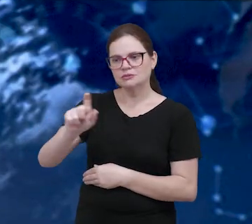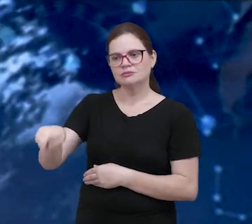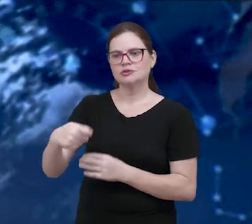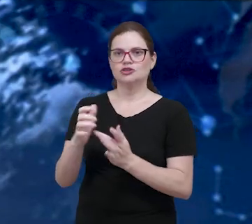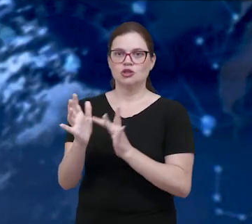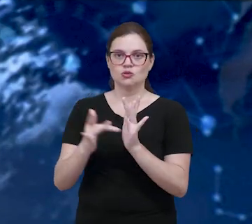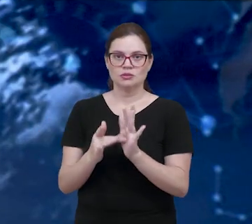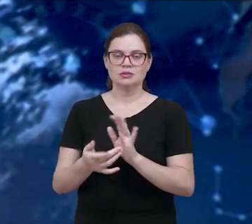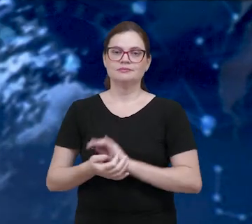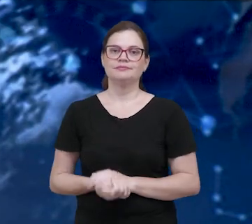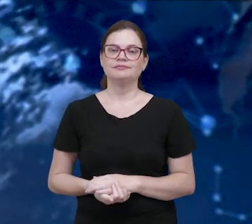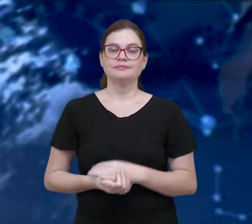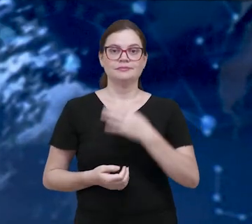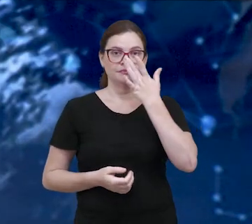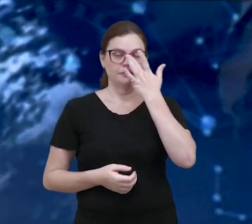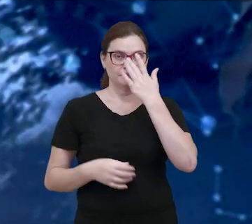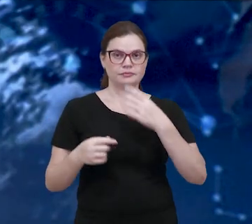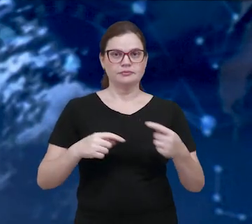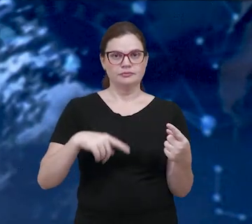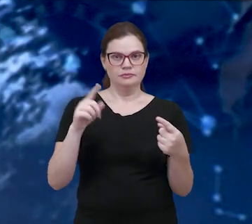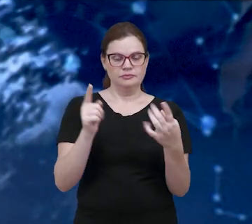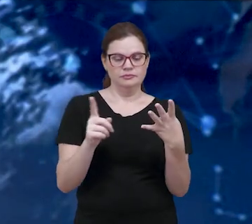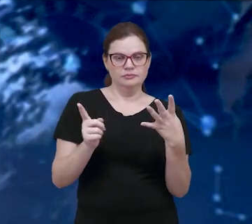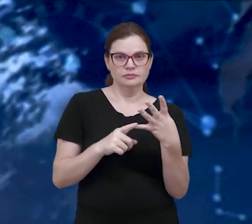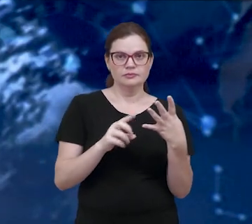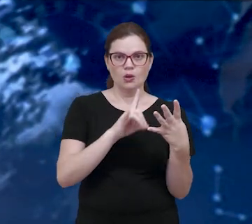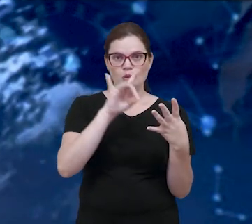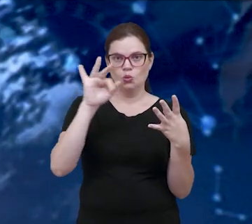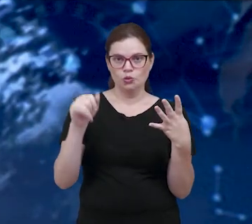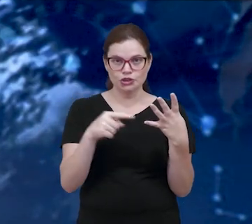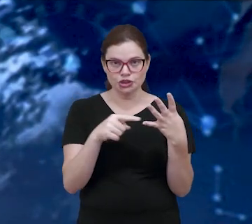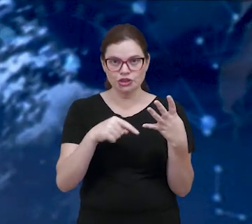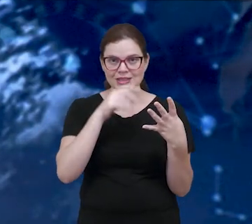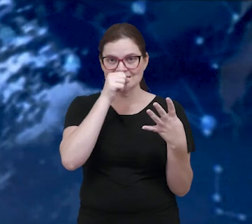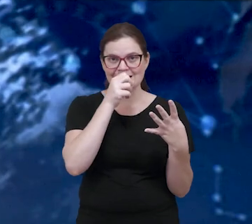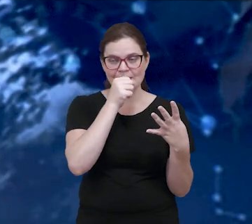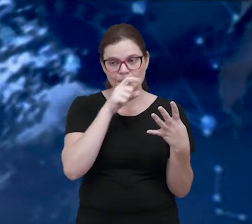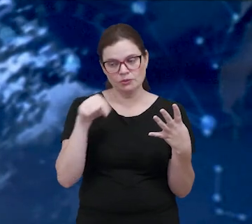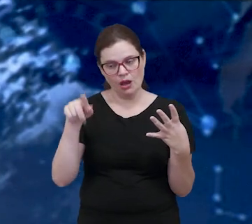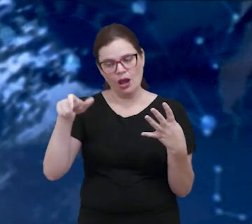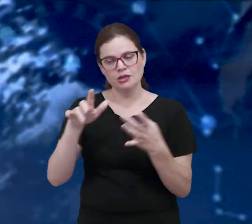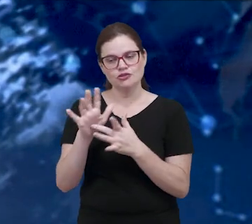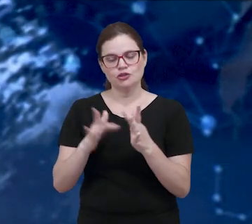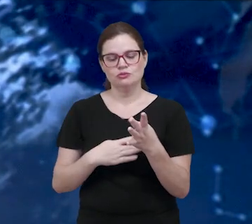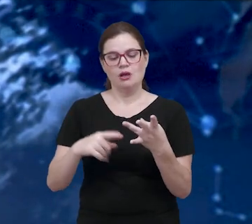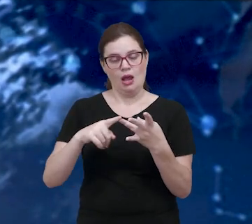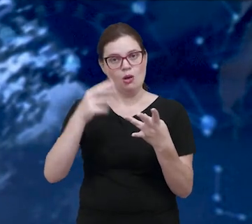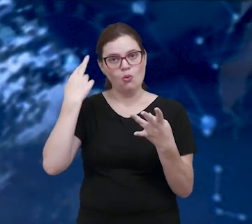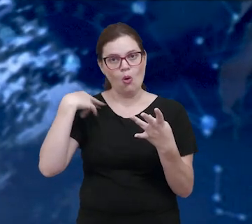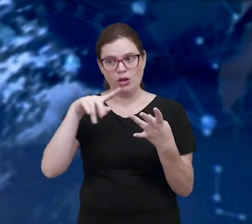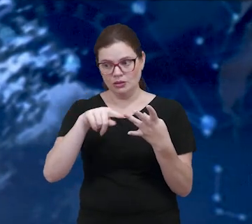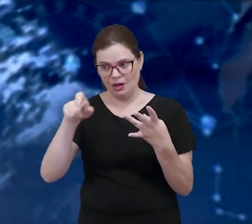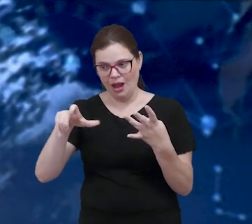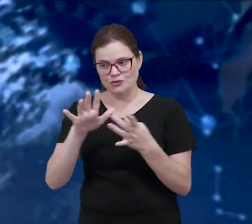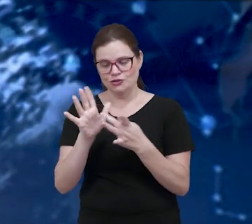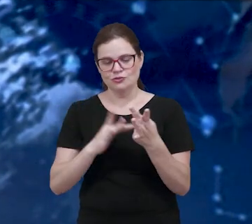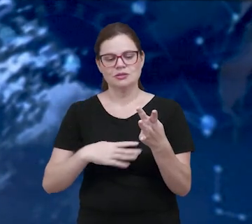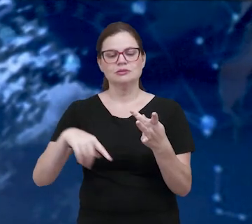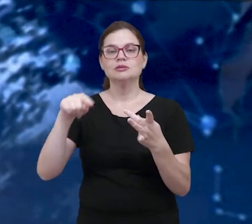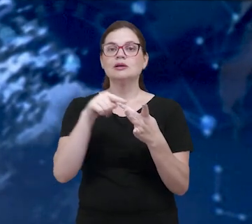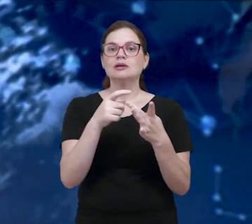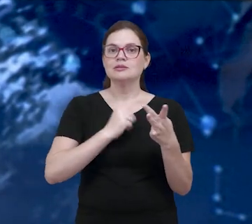a ser, ou seja, ele é o dia de descanso, é nosso descanso, ele é o Cordeiro, ele é tudo